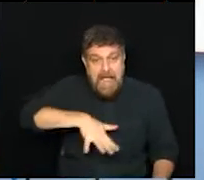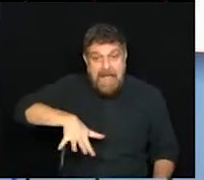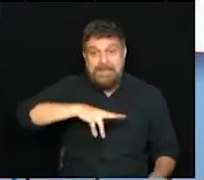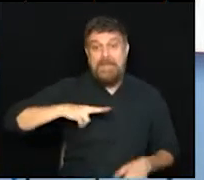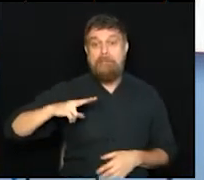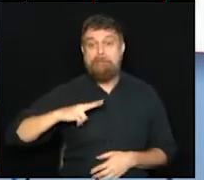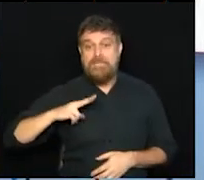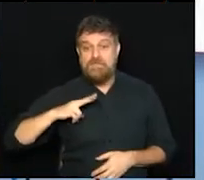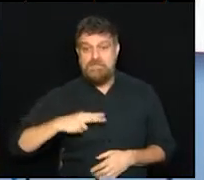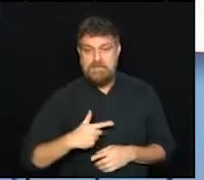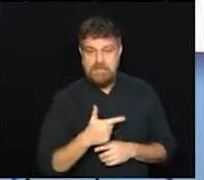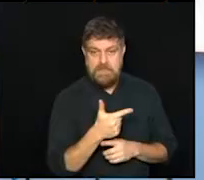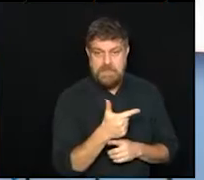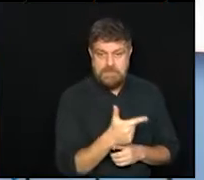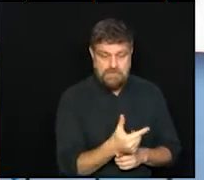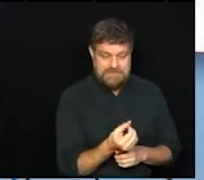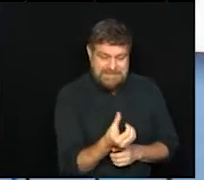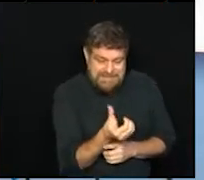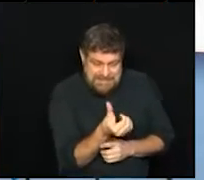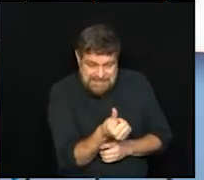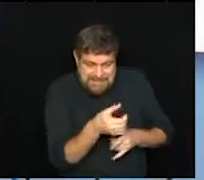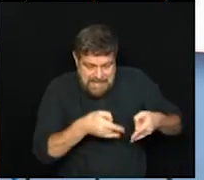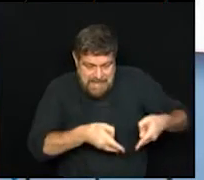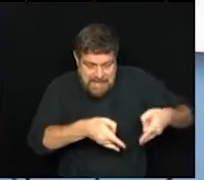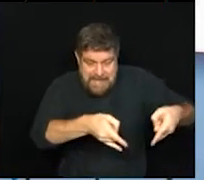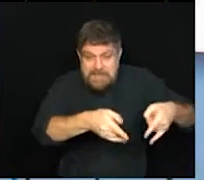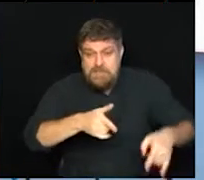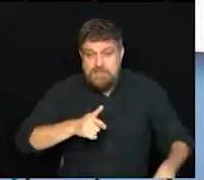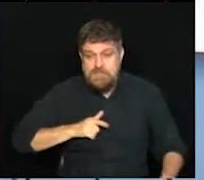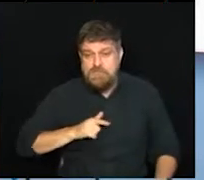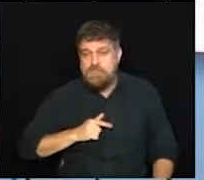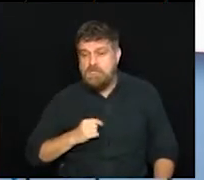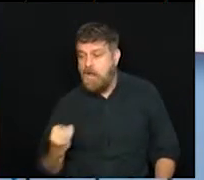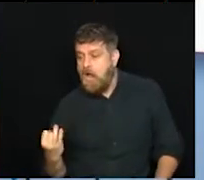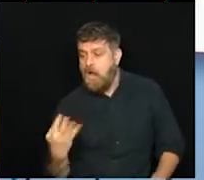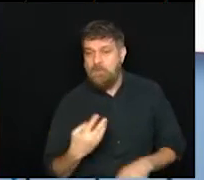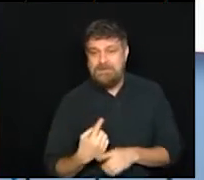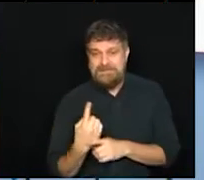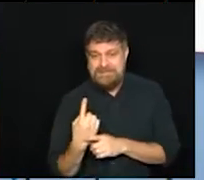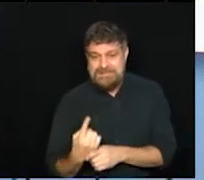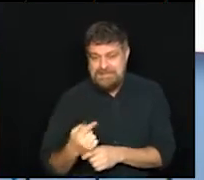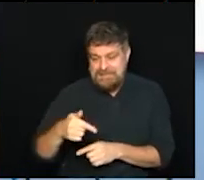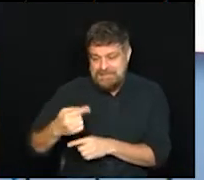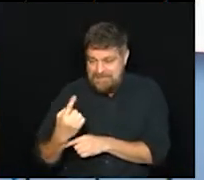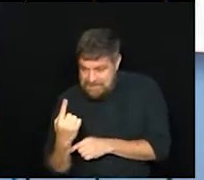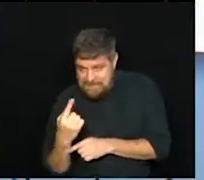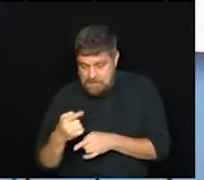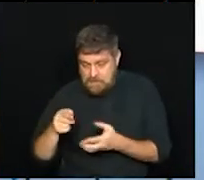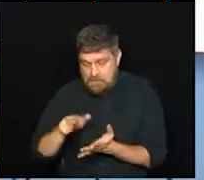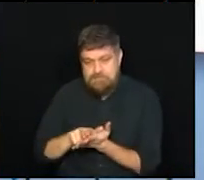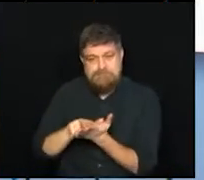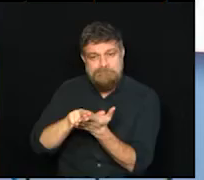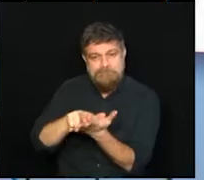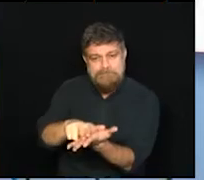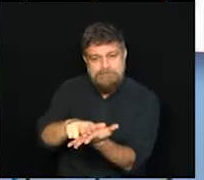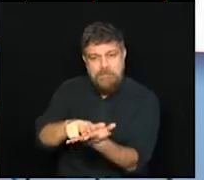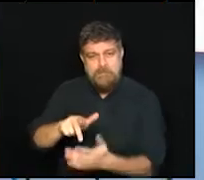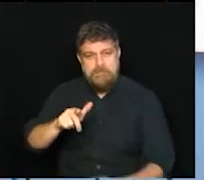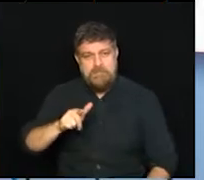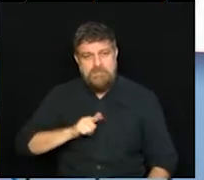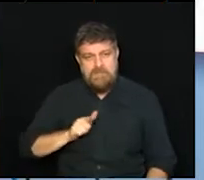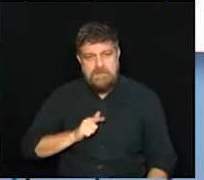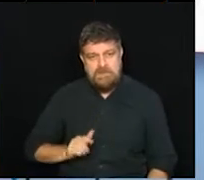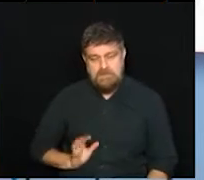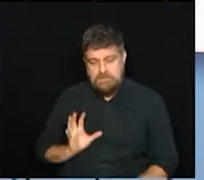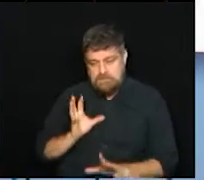particular, 206 leitos disponíveis, dos quais 171 ocupados. Então, a gente, com